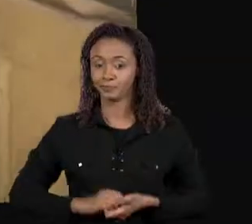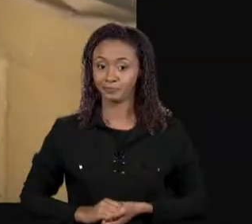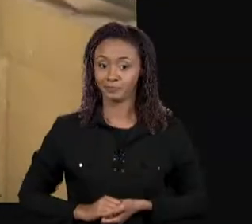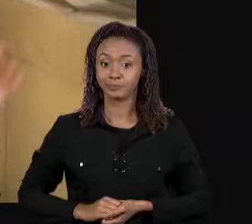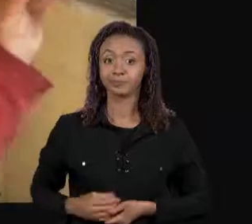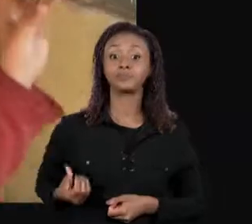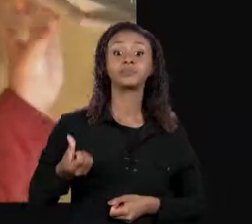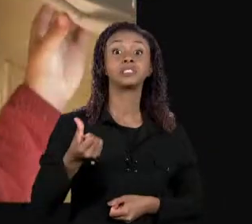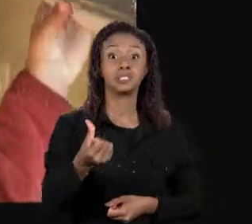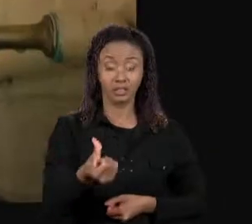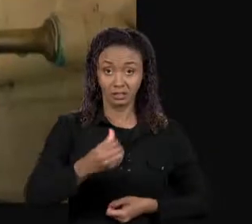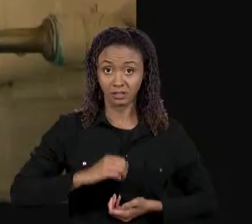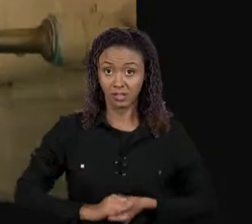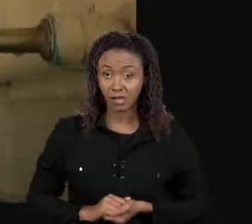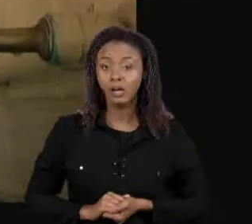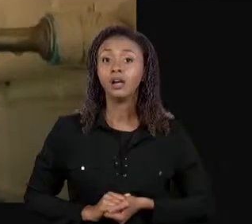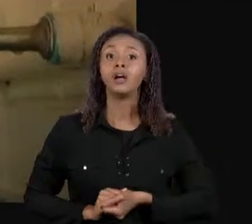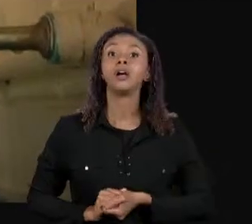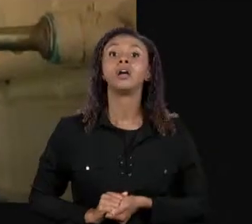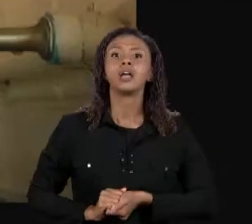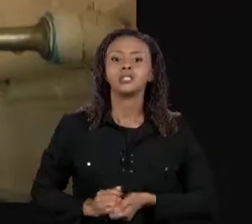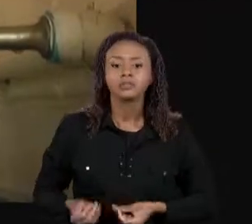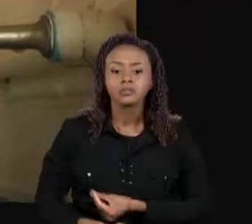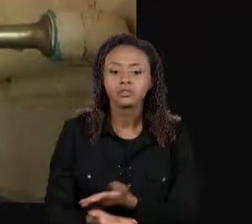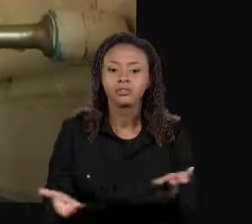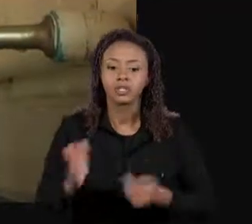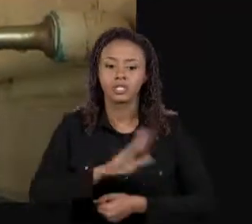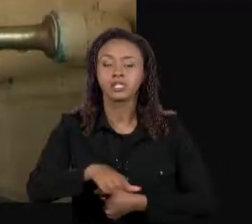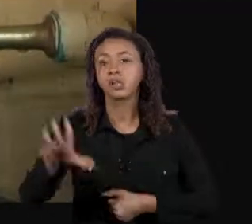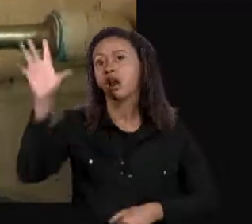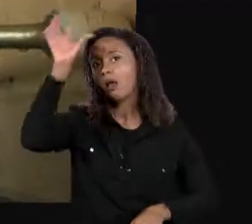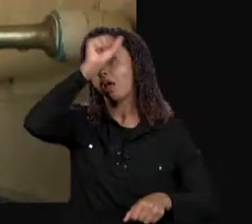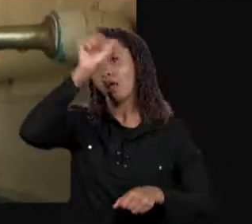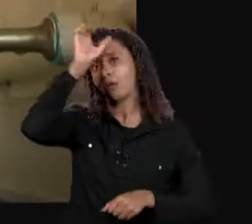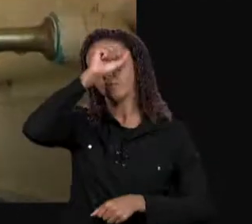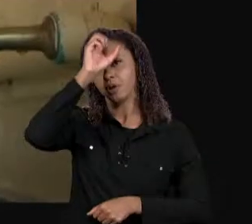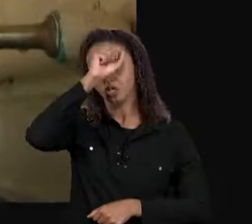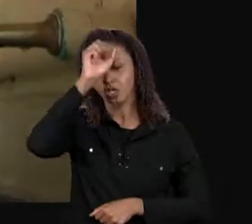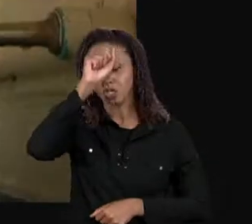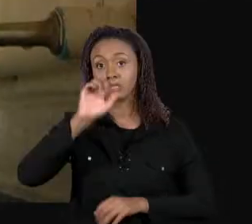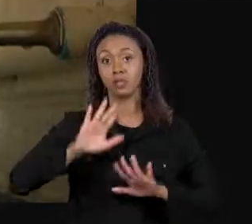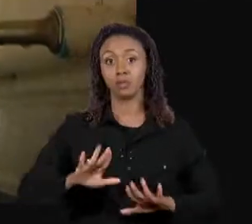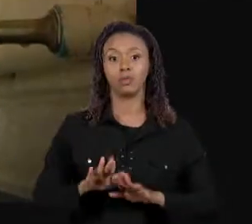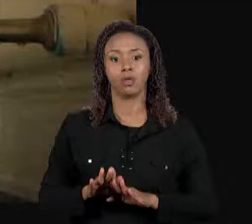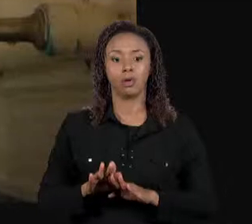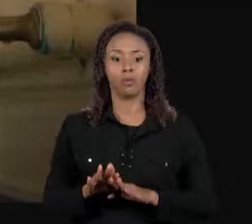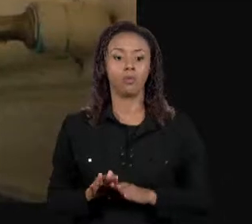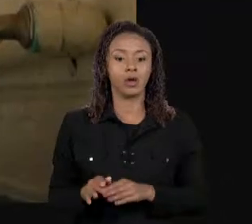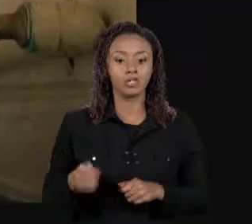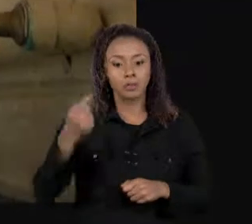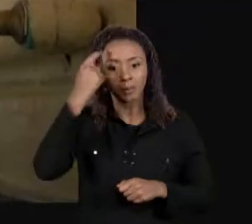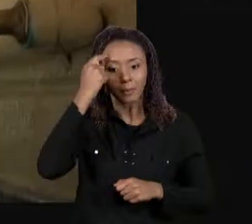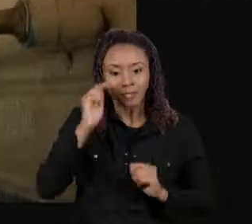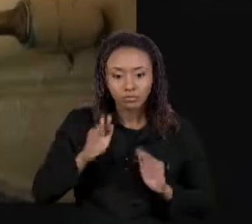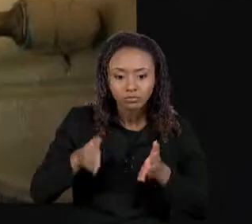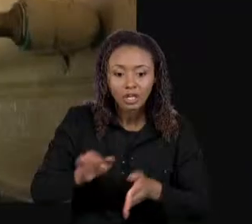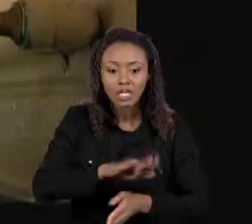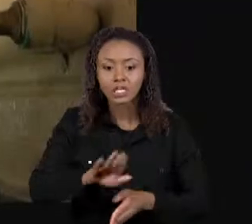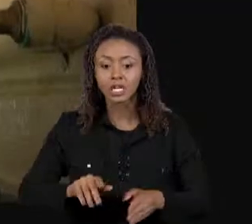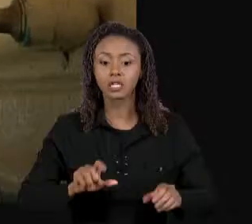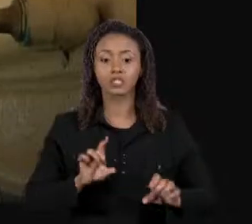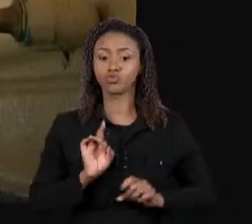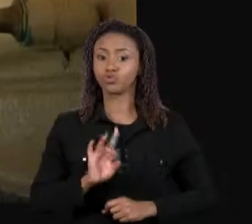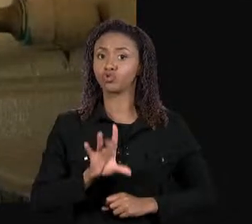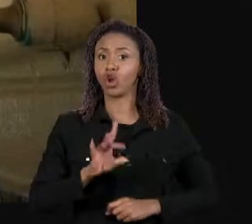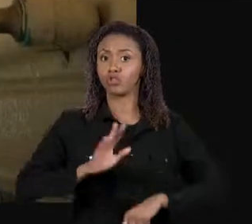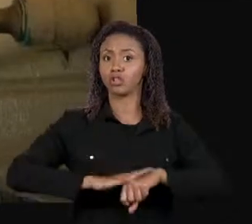6. Possibilitem situações de aprendizagem mediadas para a elaboração da autonomia das crianças nas ações de cuidado